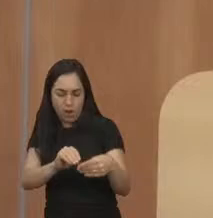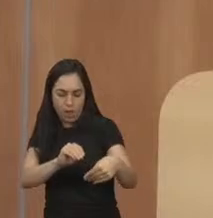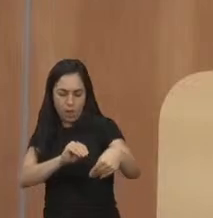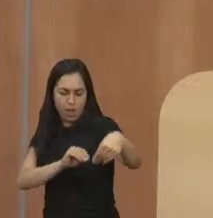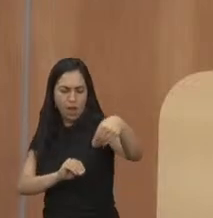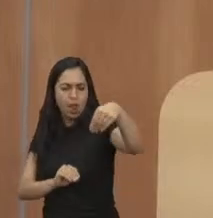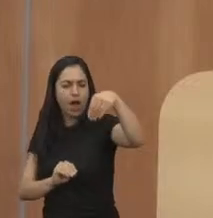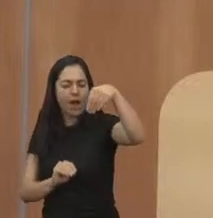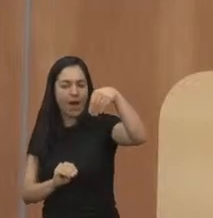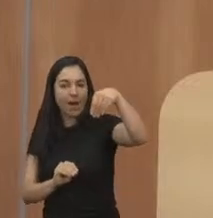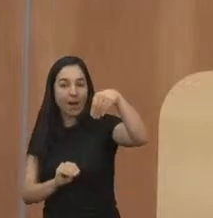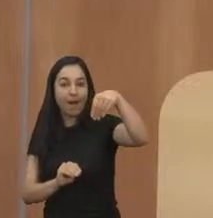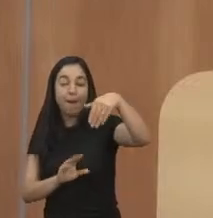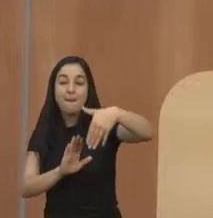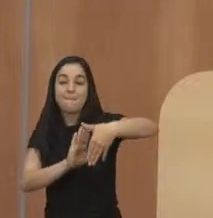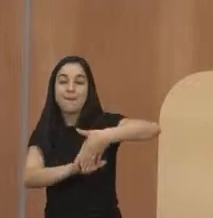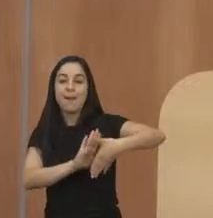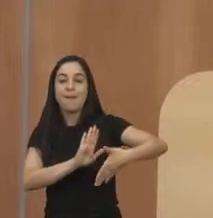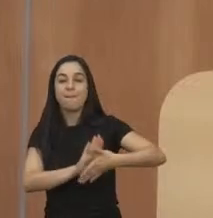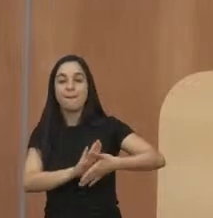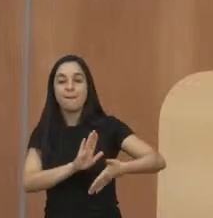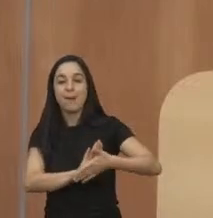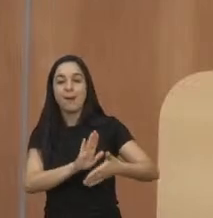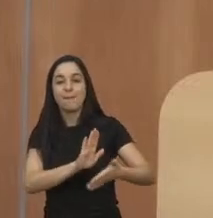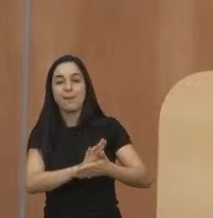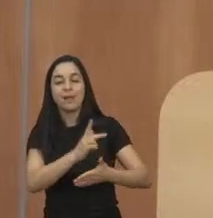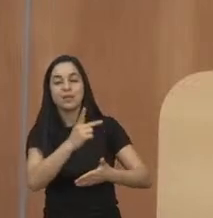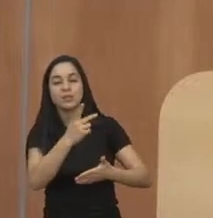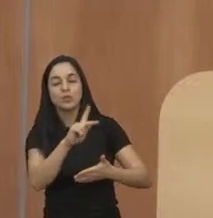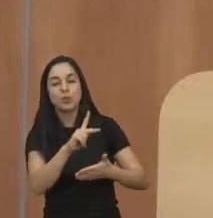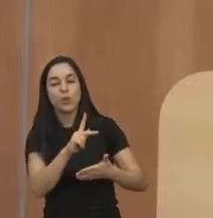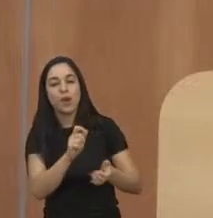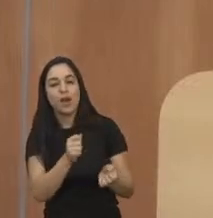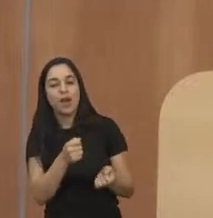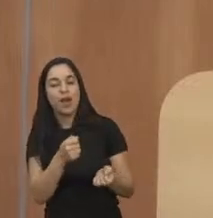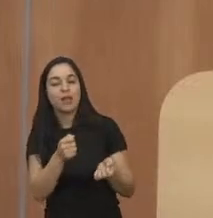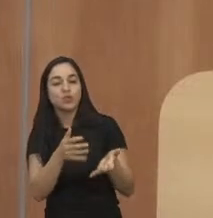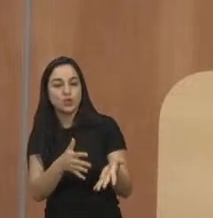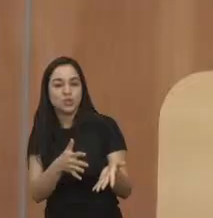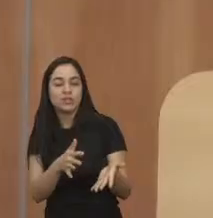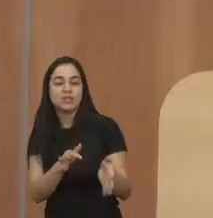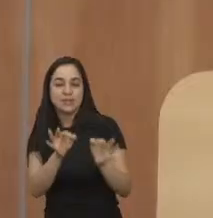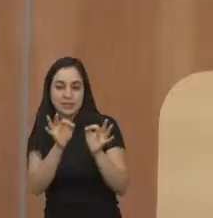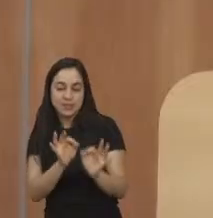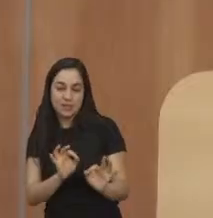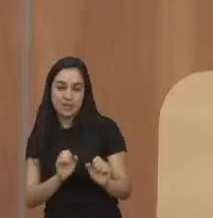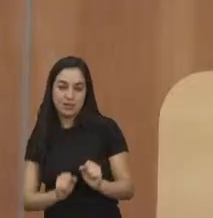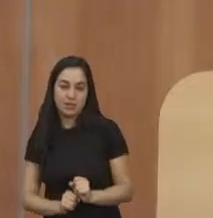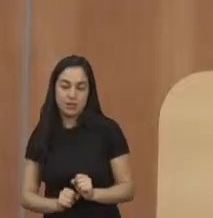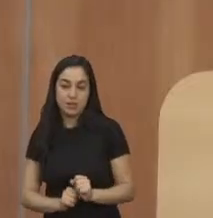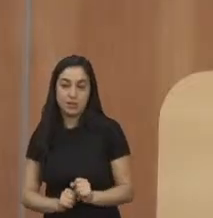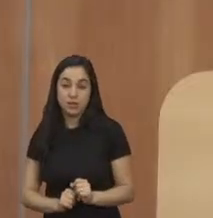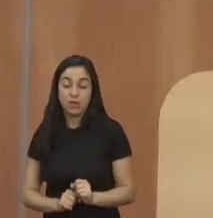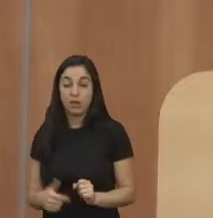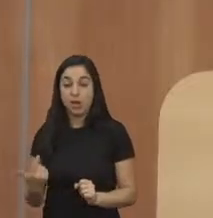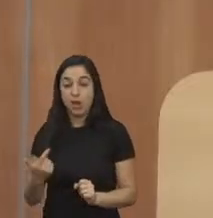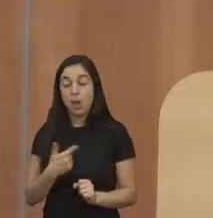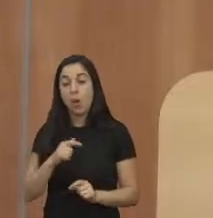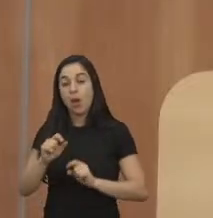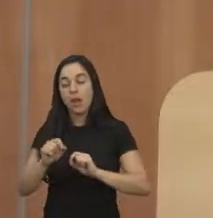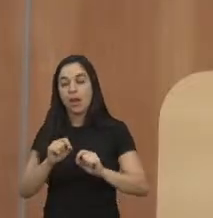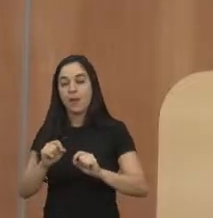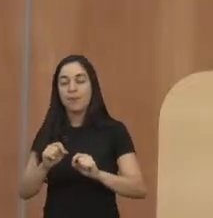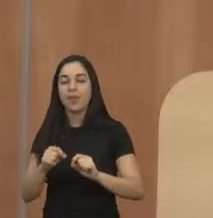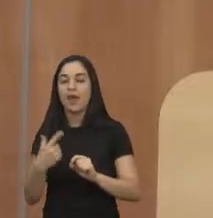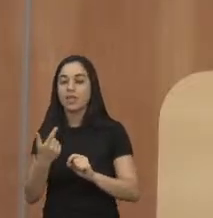lá, parabéns pelo seu ato de cidadania. Então, que a gente possa pensar cada vez mais na educação na cidade, educação de